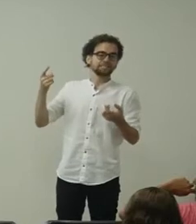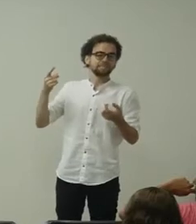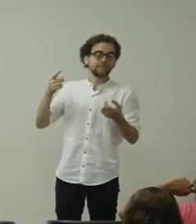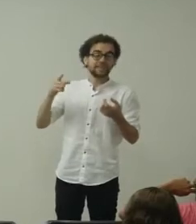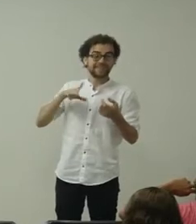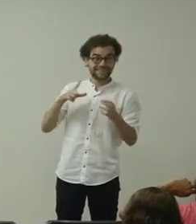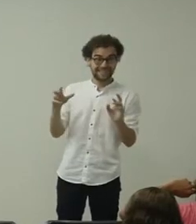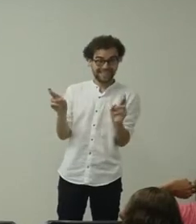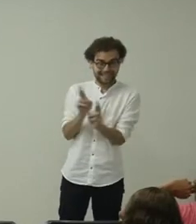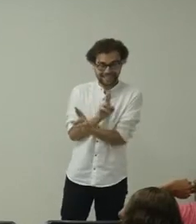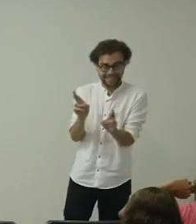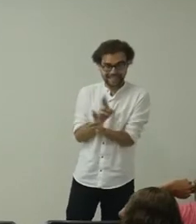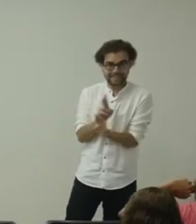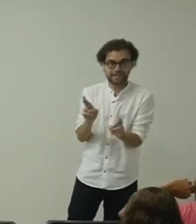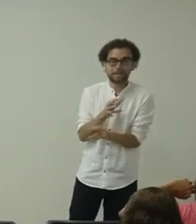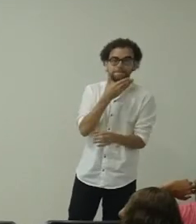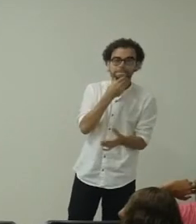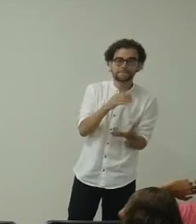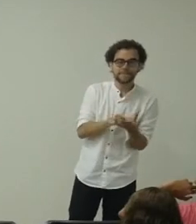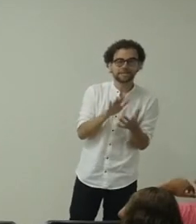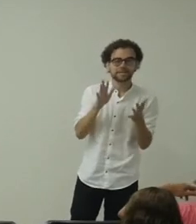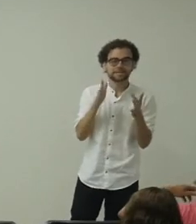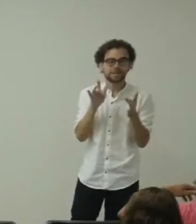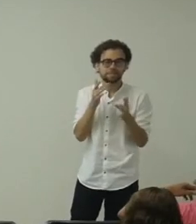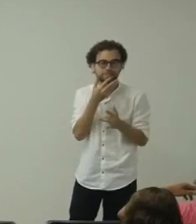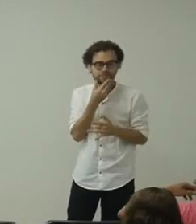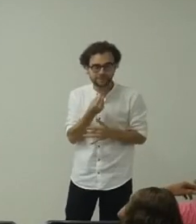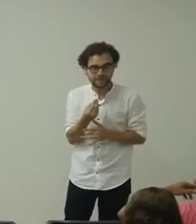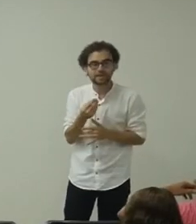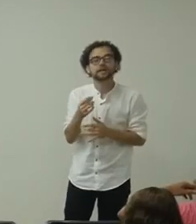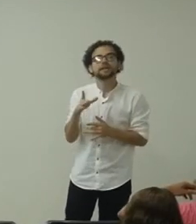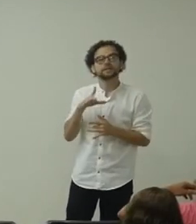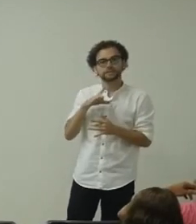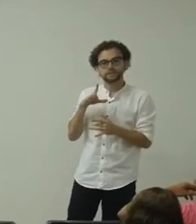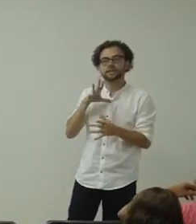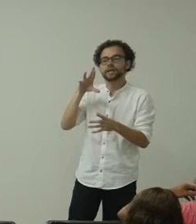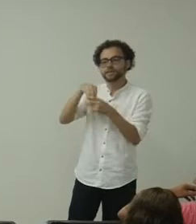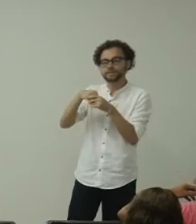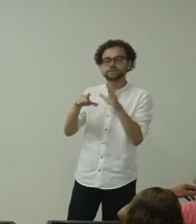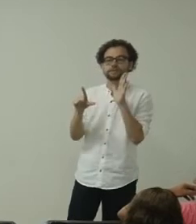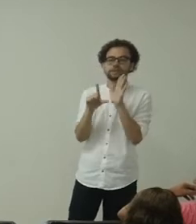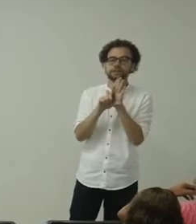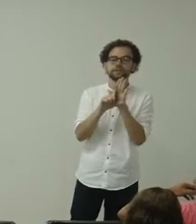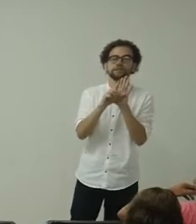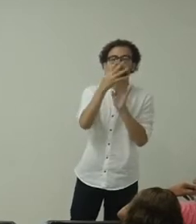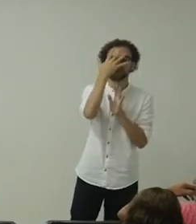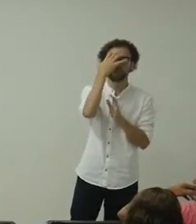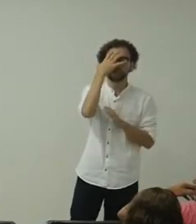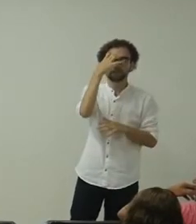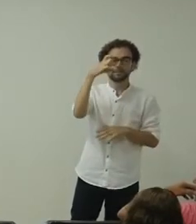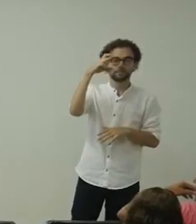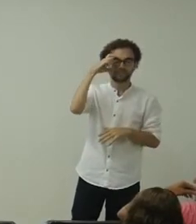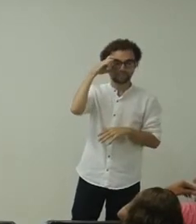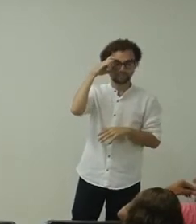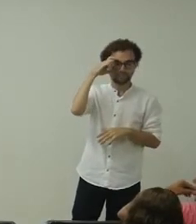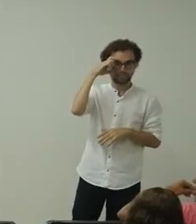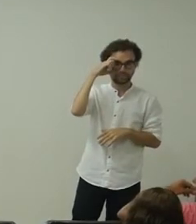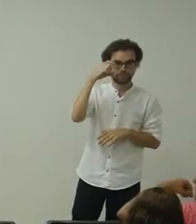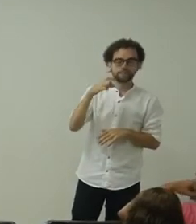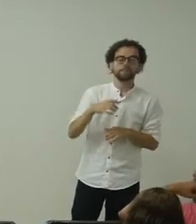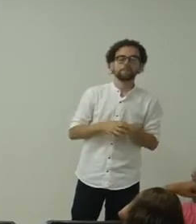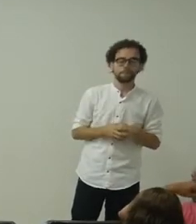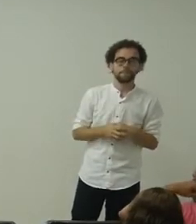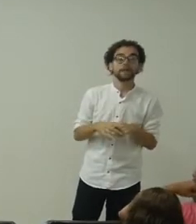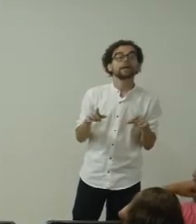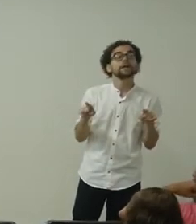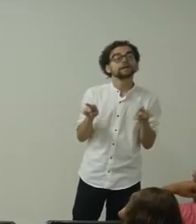esse tipo de relacionamento, marido, namorado, eles são contemplados na Lei Maria da Penha. Namorada, enfim. E as relações